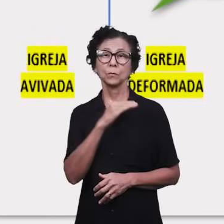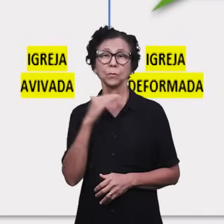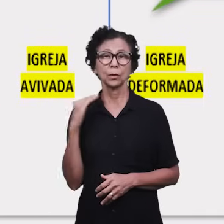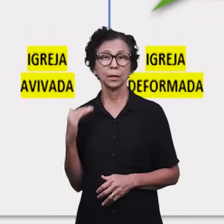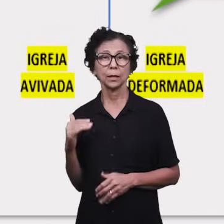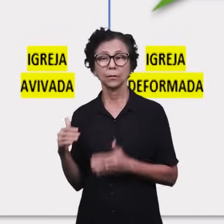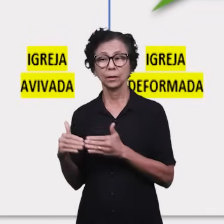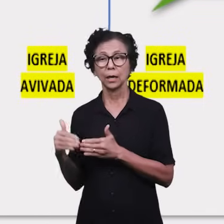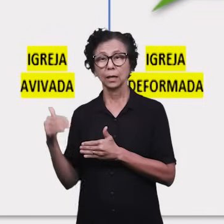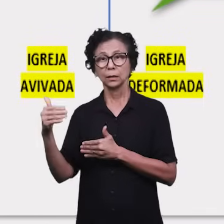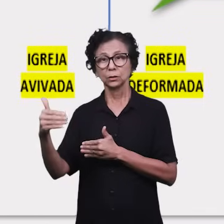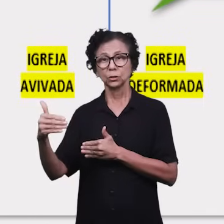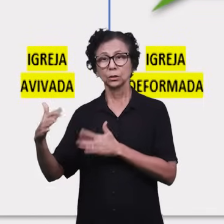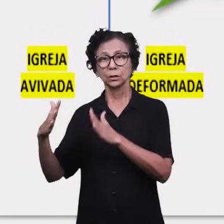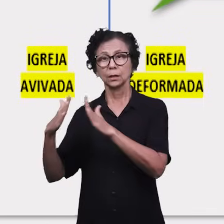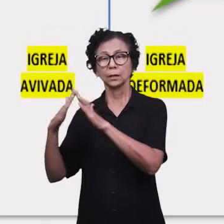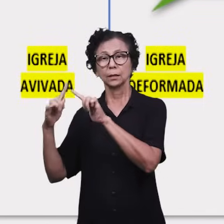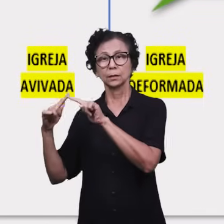iniciou a igreja primitiva.